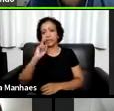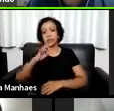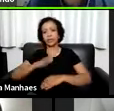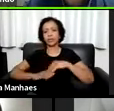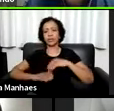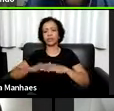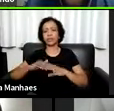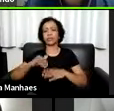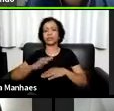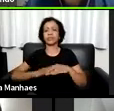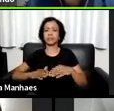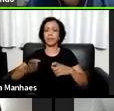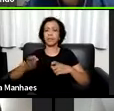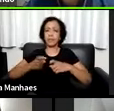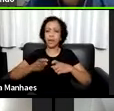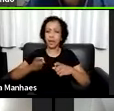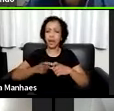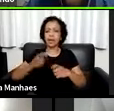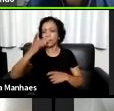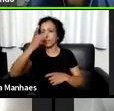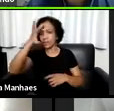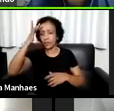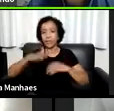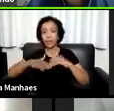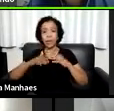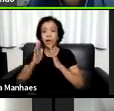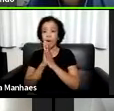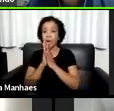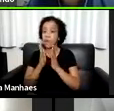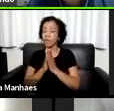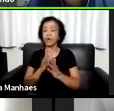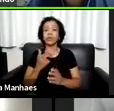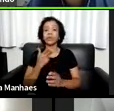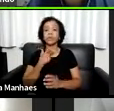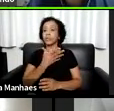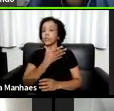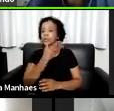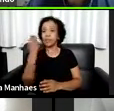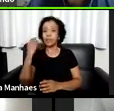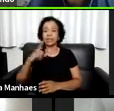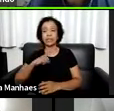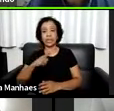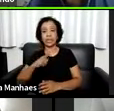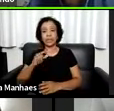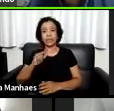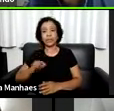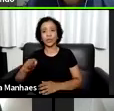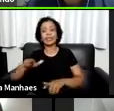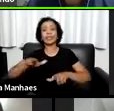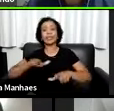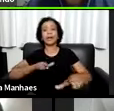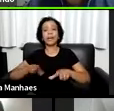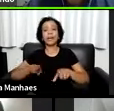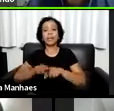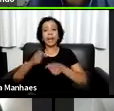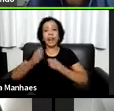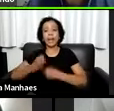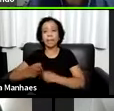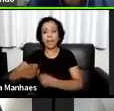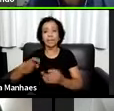dos médicos, enfermeiros, etc., mas nos hospitais, nas clínicas, tem um pessoal que trabalha lá na limpeza,